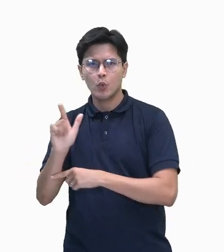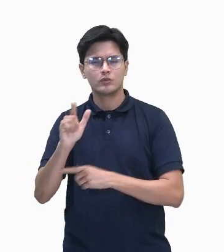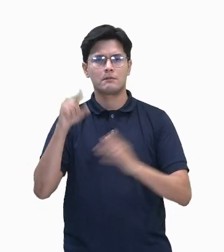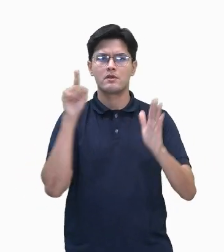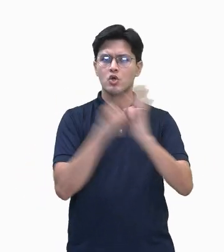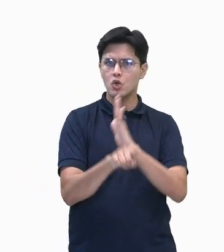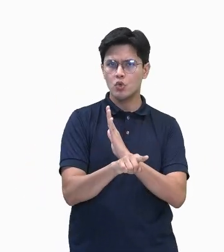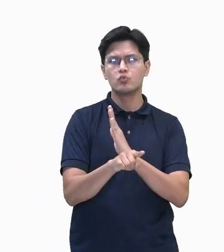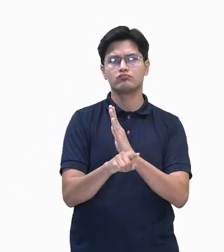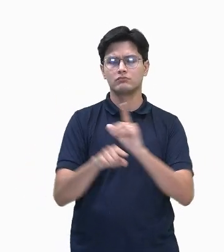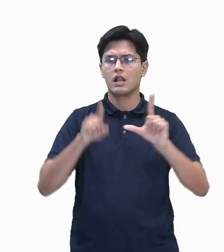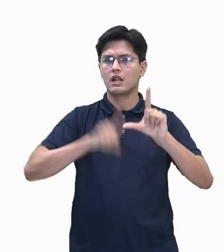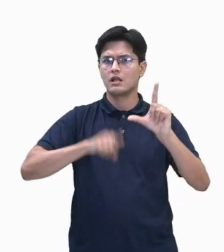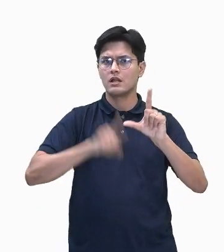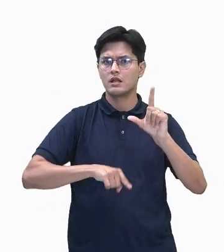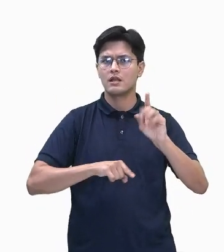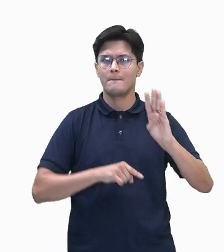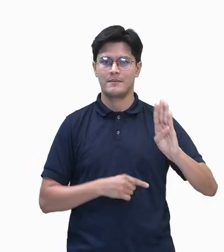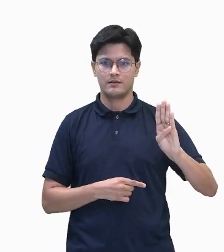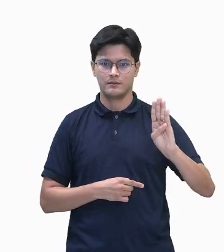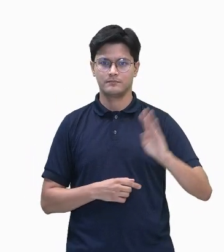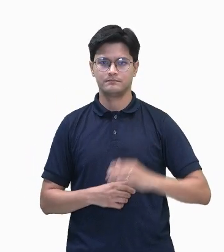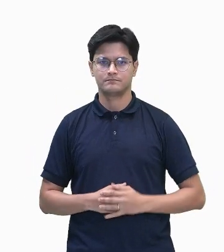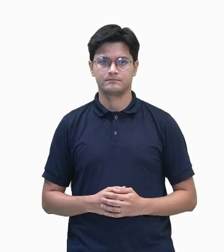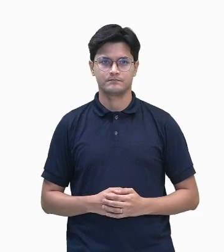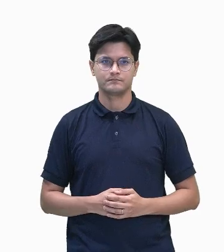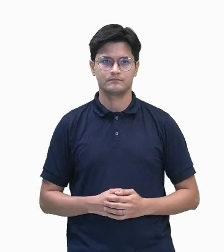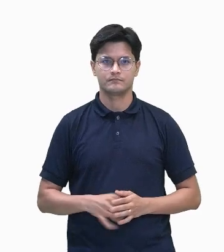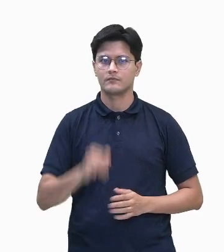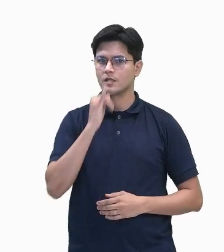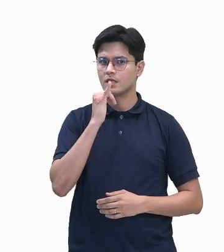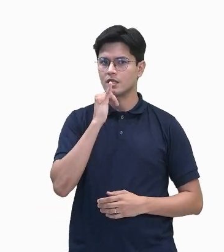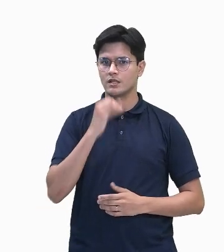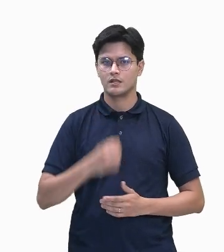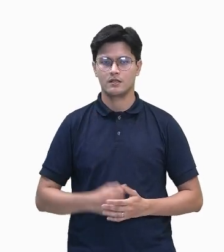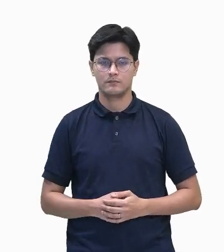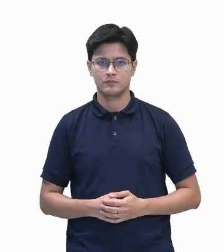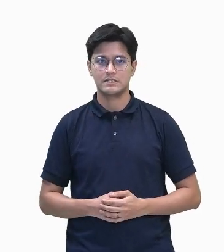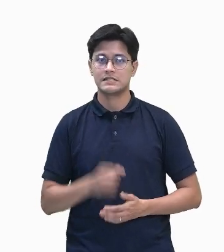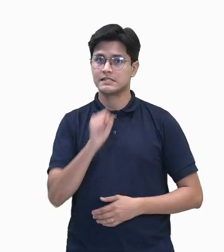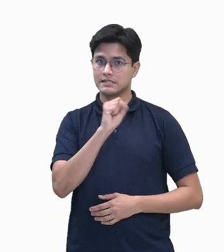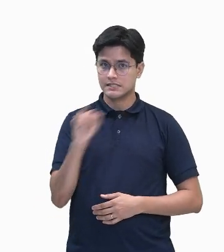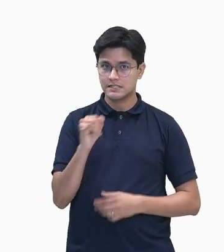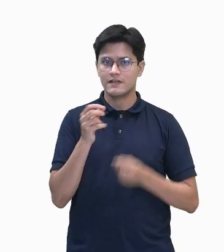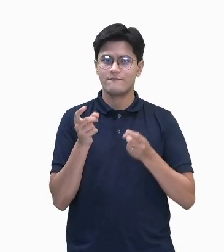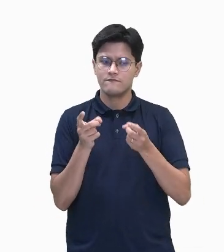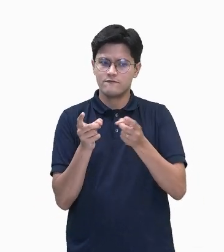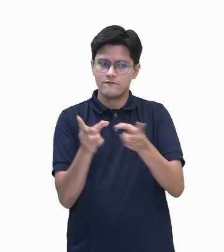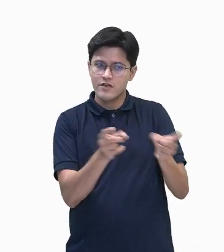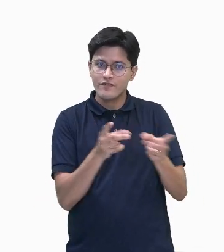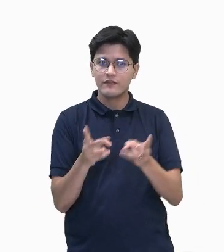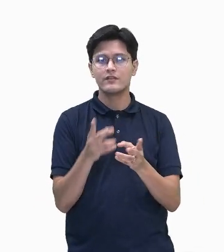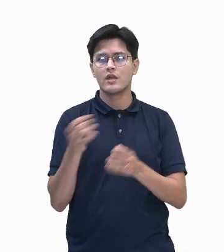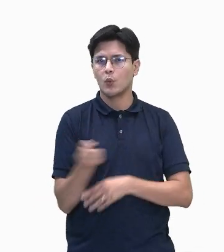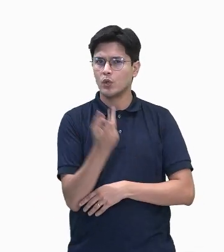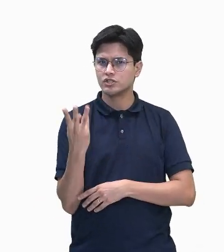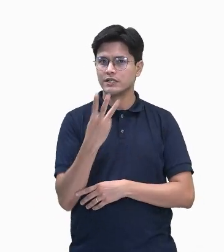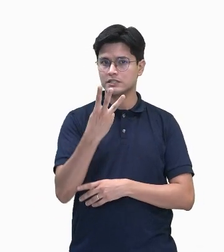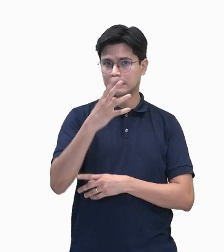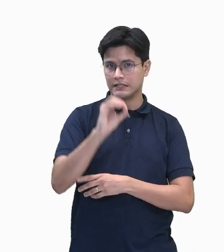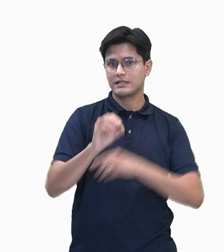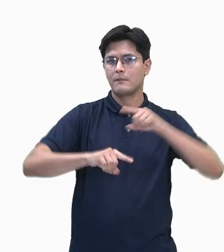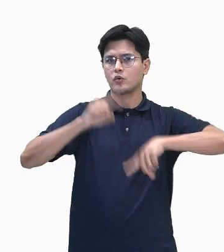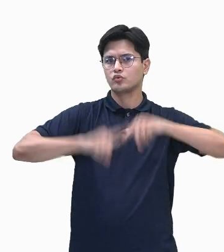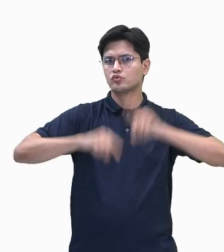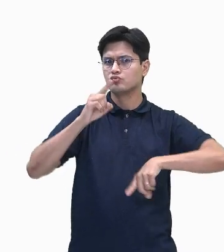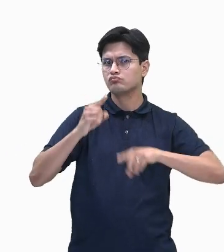letra B. Quanto ele lucra ao vender 30 produtos? Bom, pessoal, quanto ele lucra, a gente